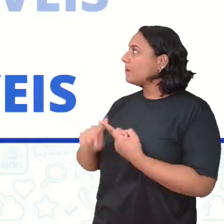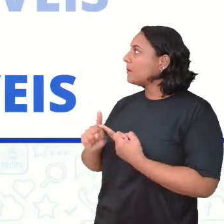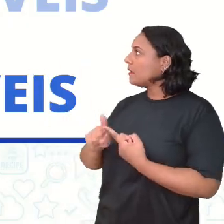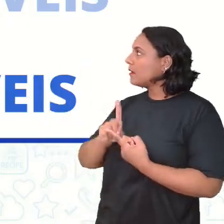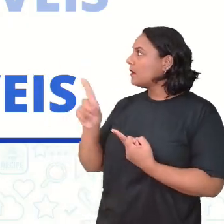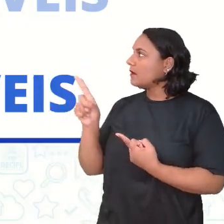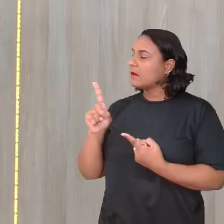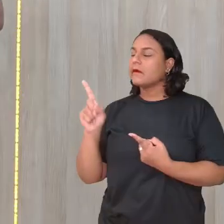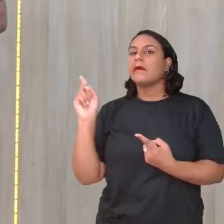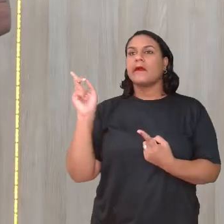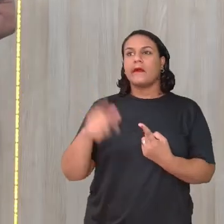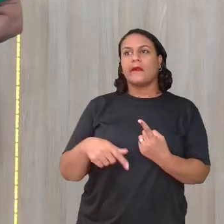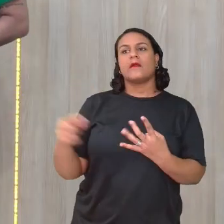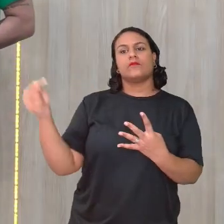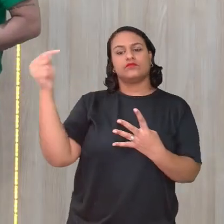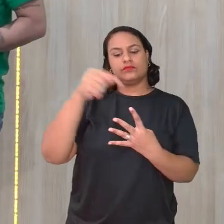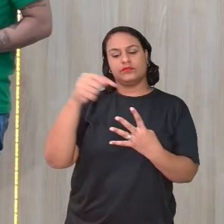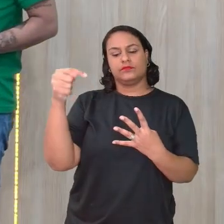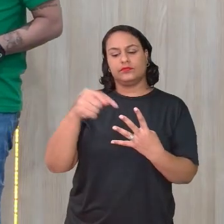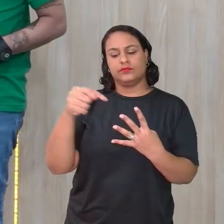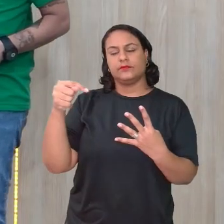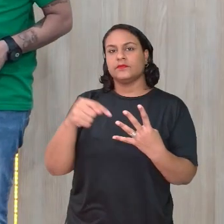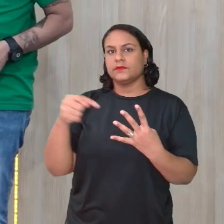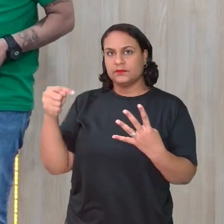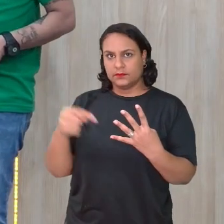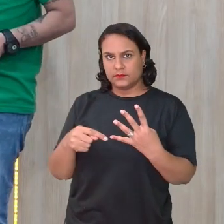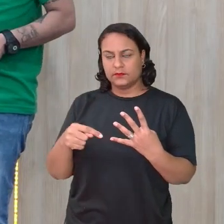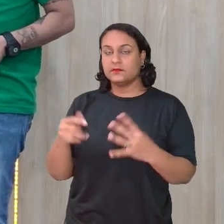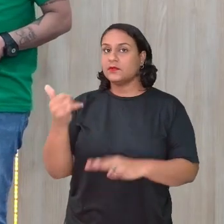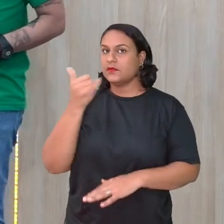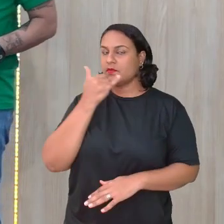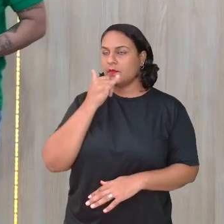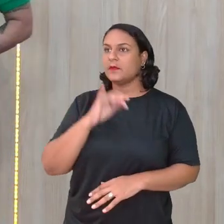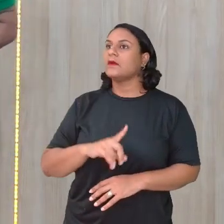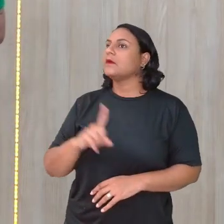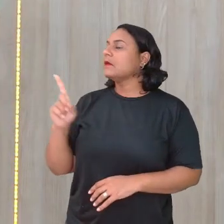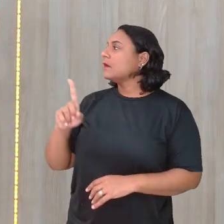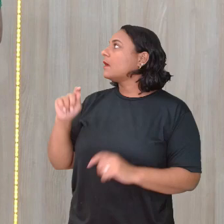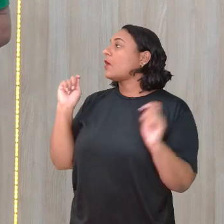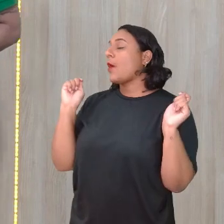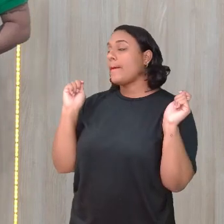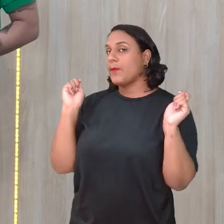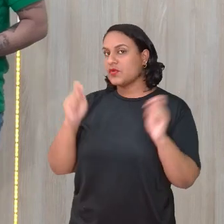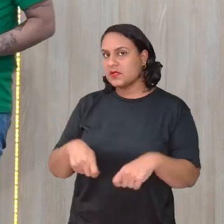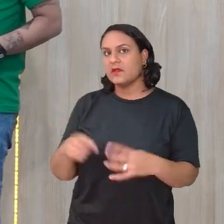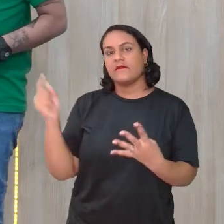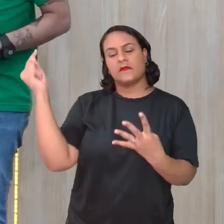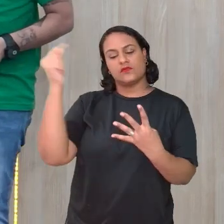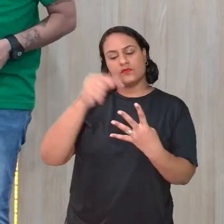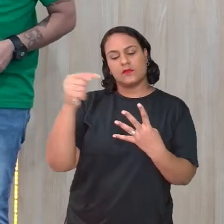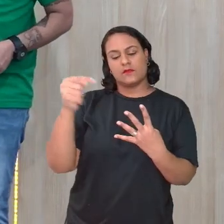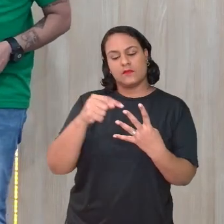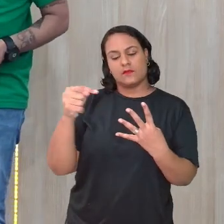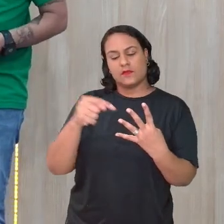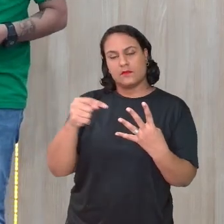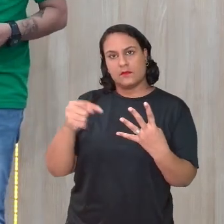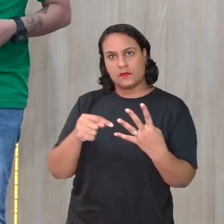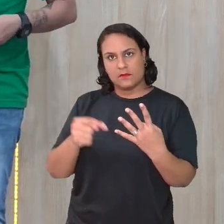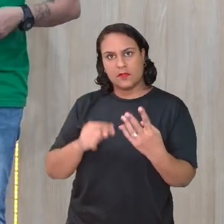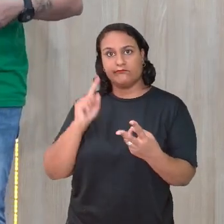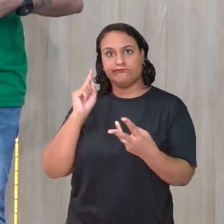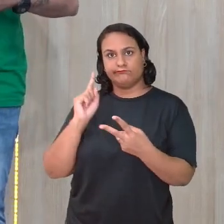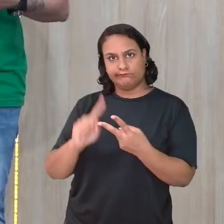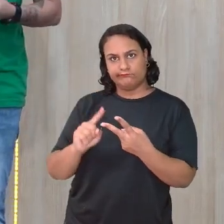favoráveis serão cada uma dessas pessoas, casos possíveis serão cada uma dessas pessoas aí. Ou